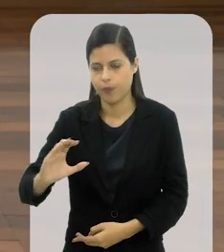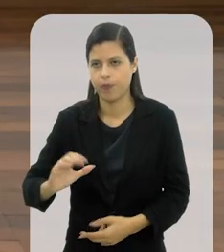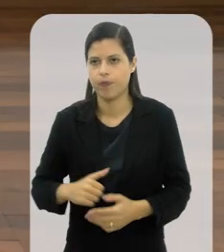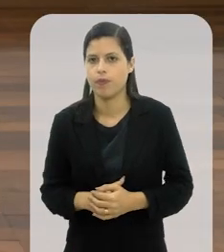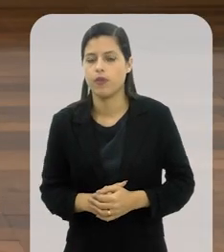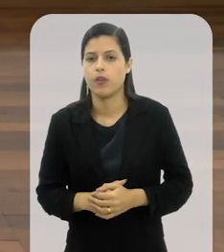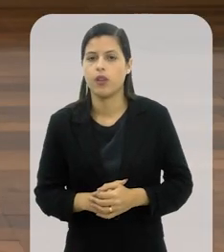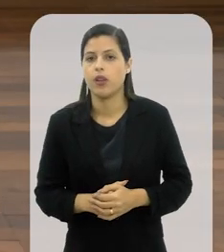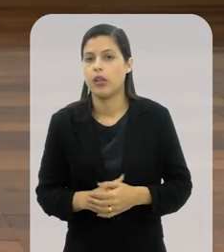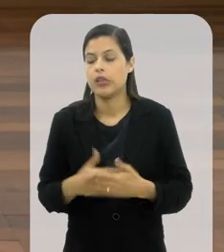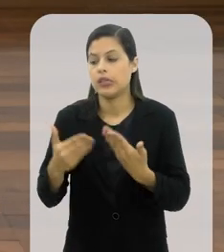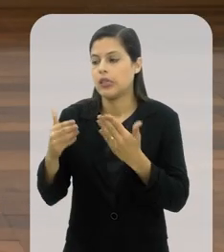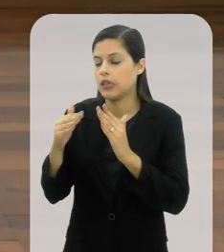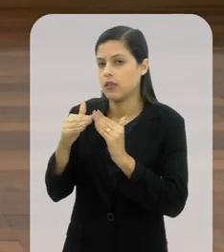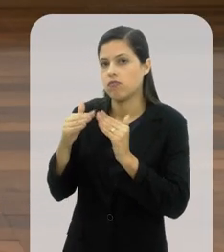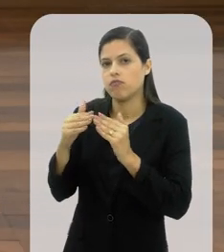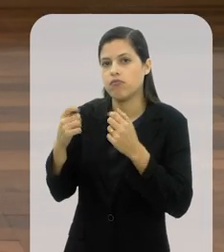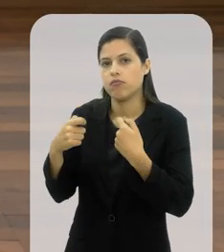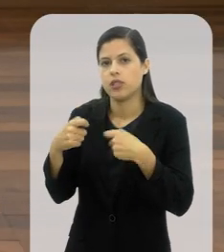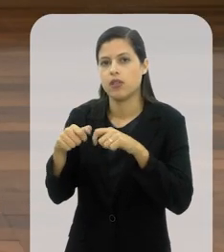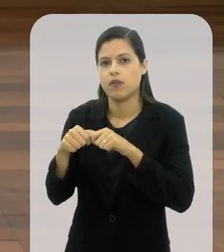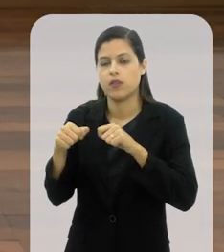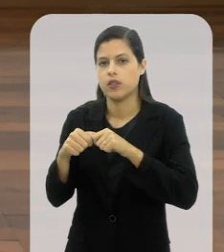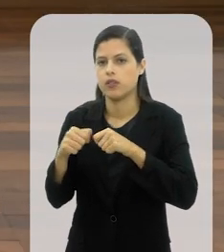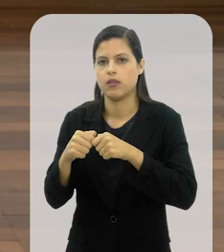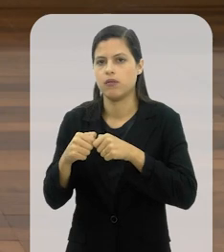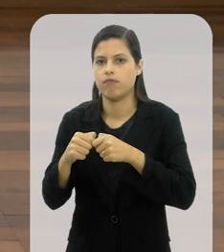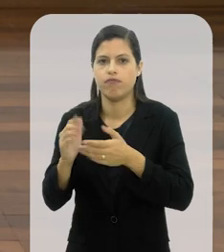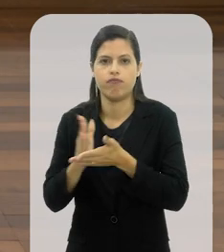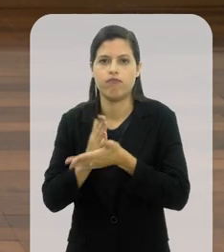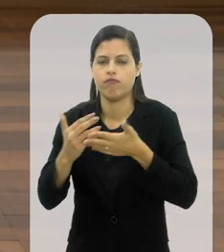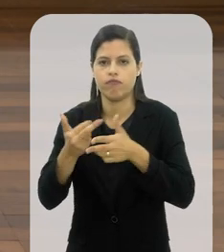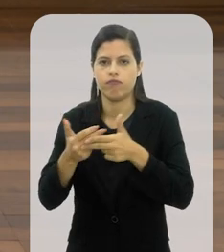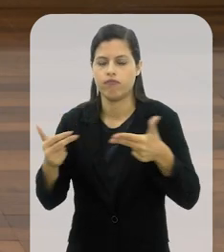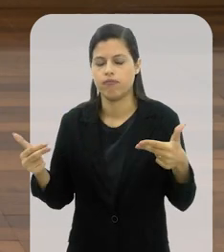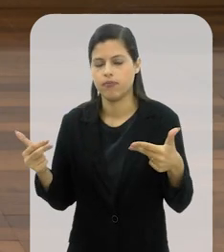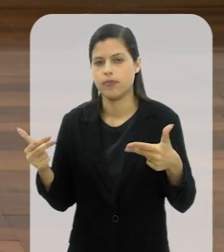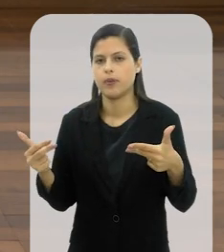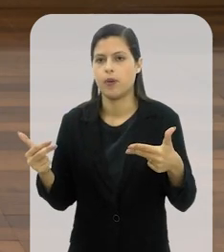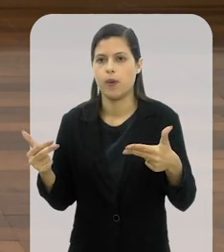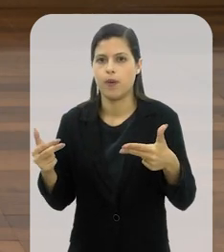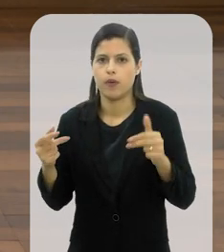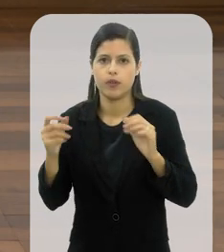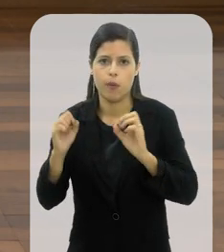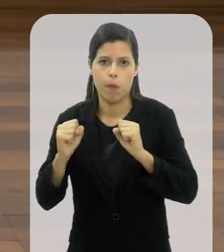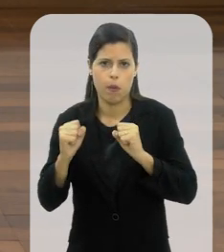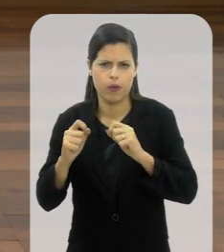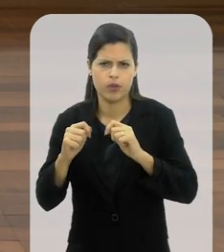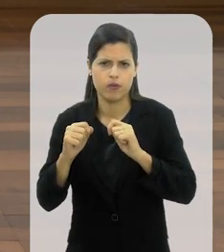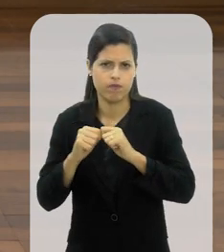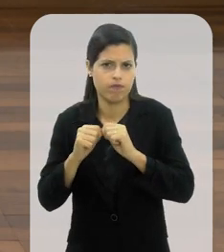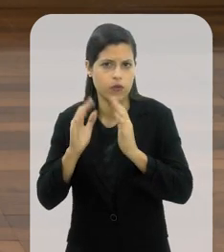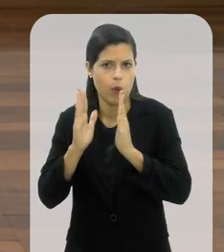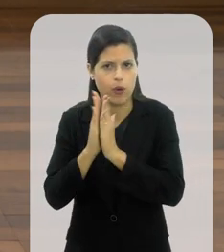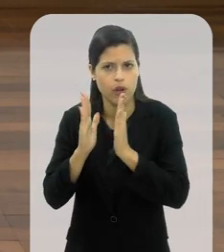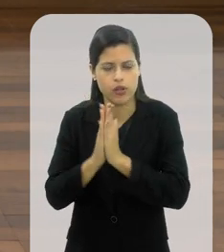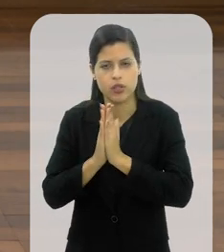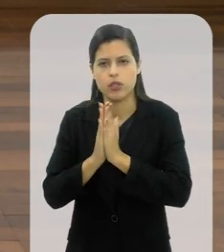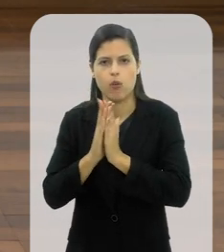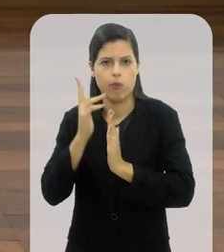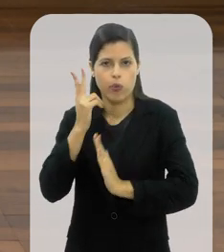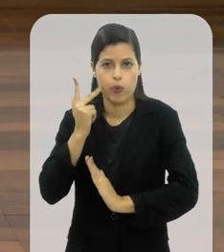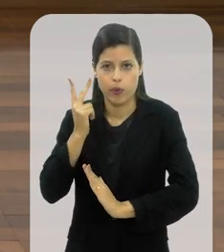católico. Quando você em casa tem que fazer alguma coisa, você pode fazer as suas